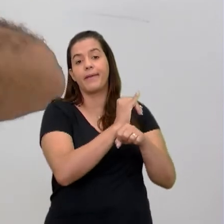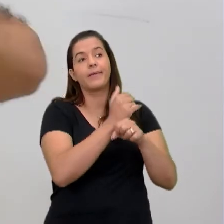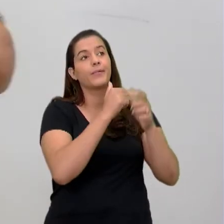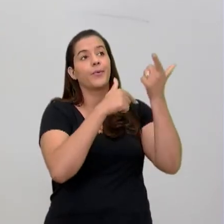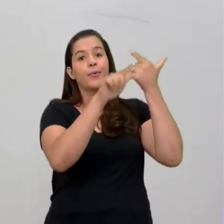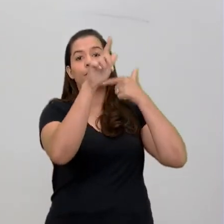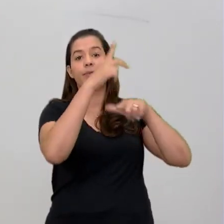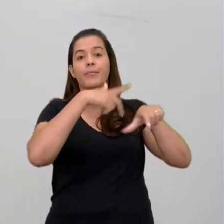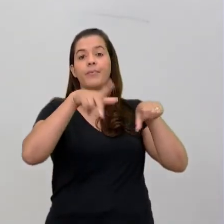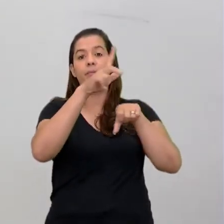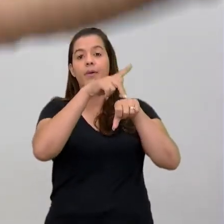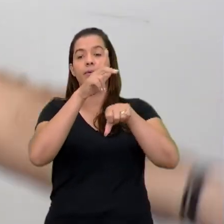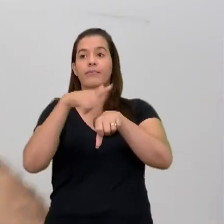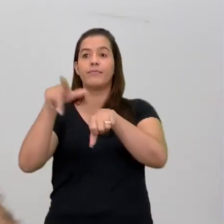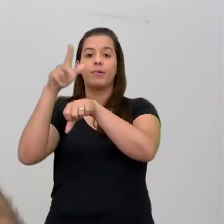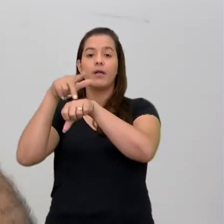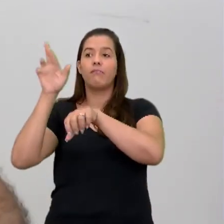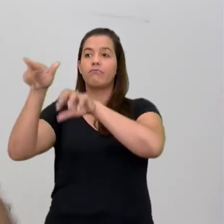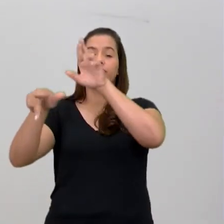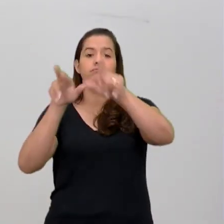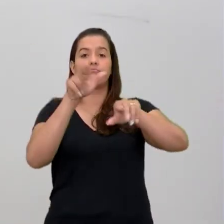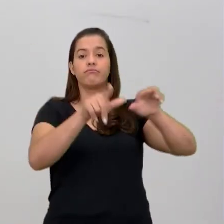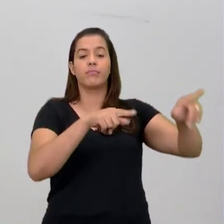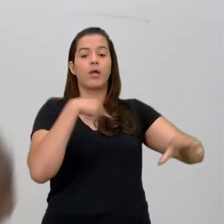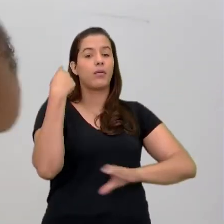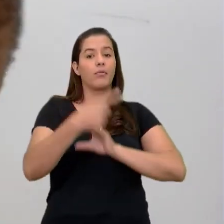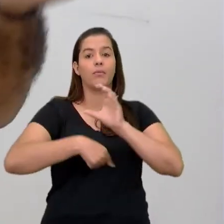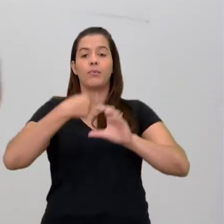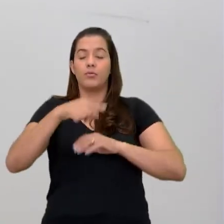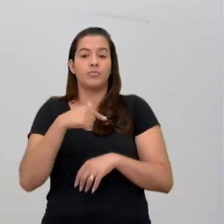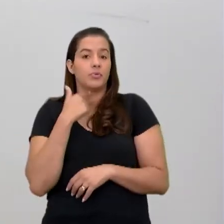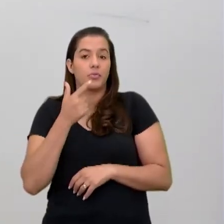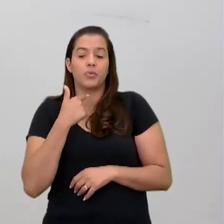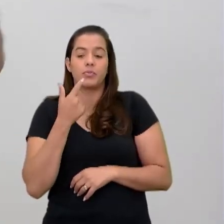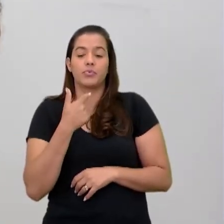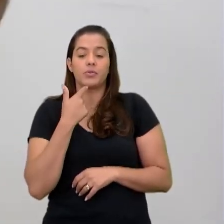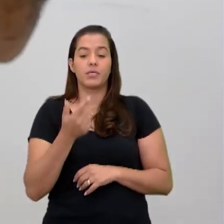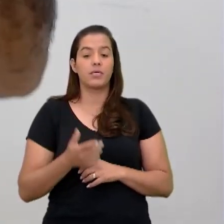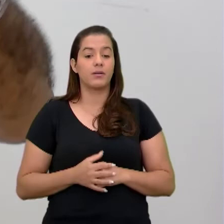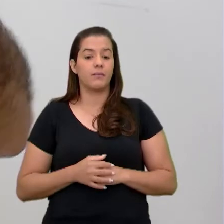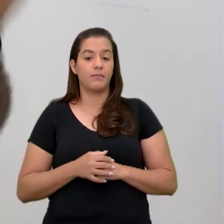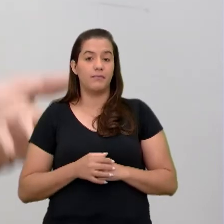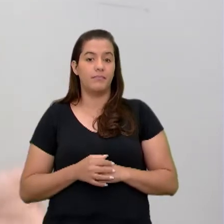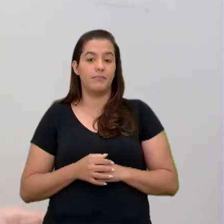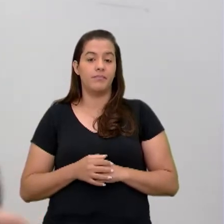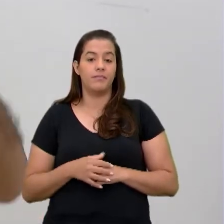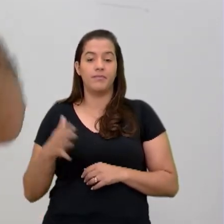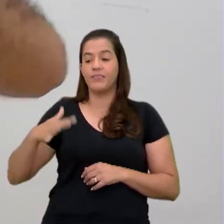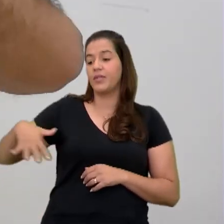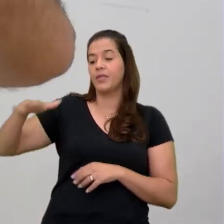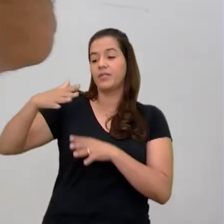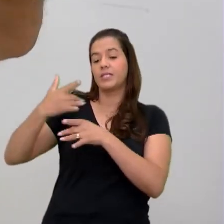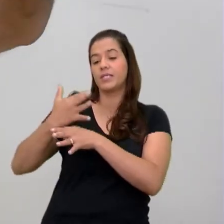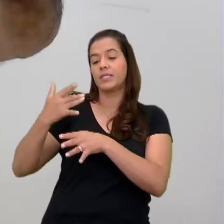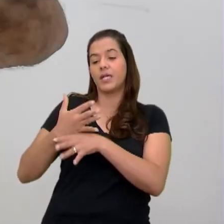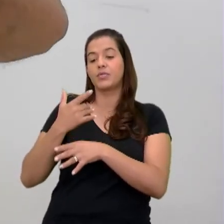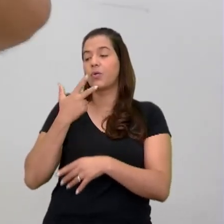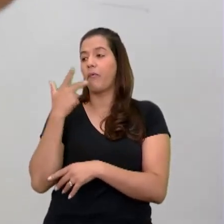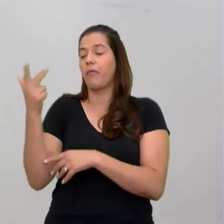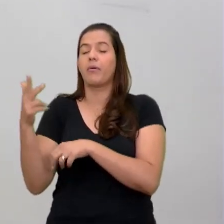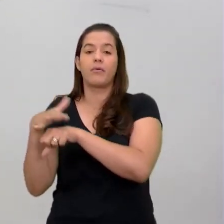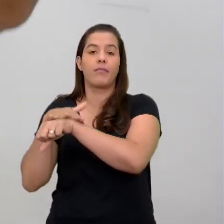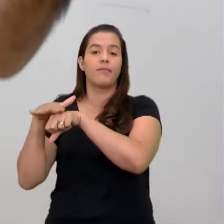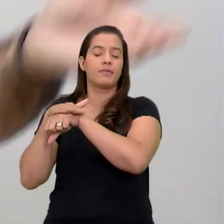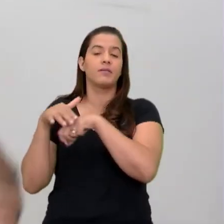com regiões tão diferentes do planeta. A gente não conseguia nem falar com regiões diferentes da cidade, quanto mais do